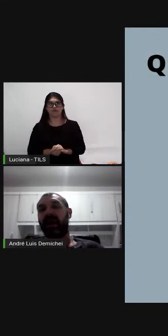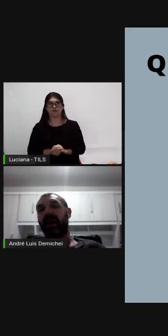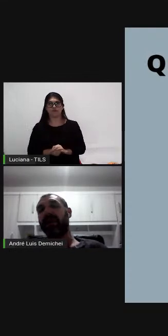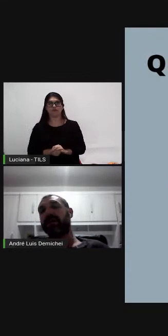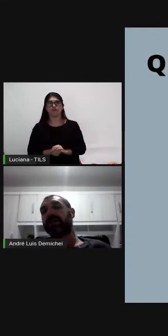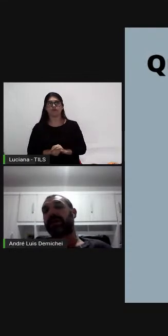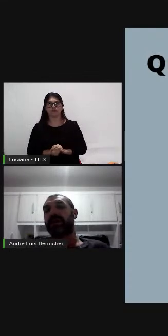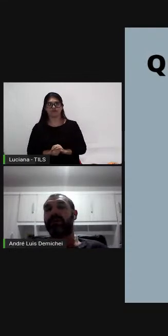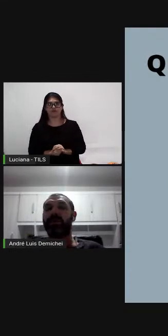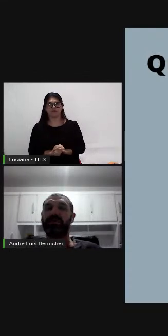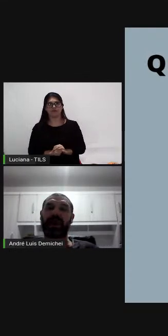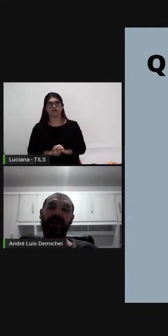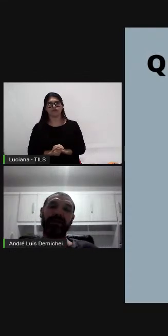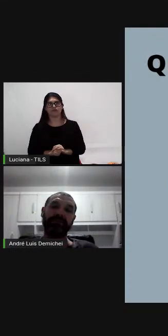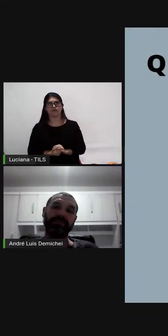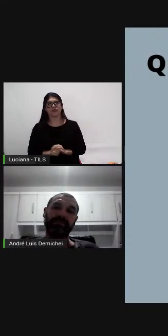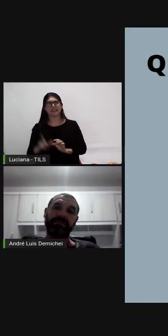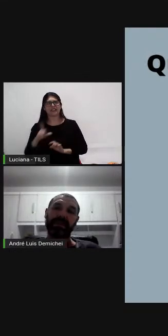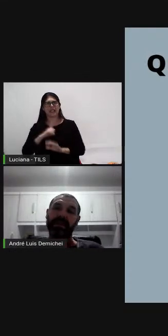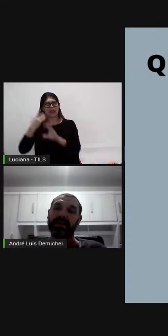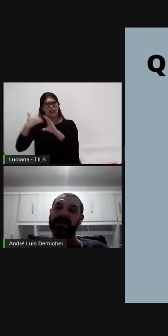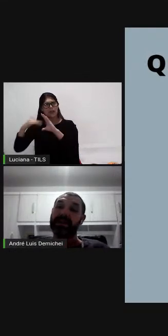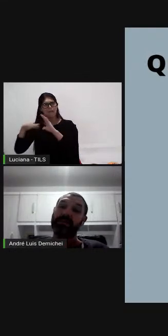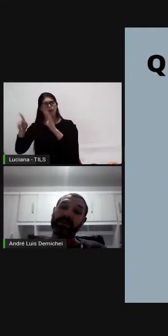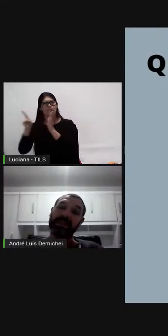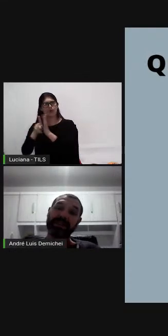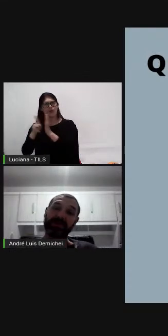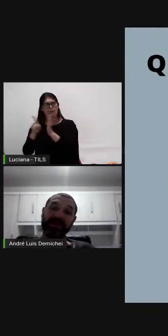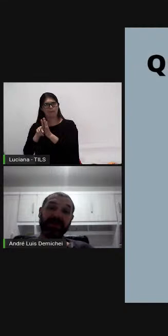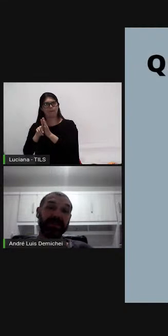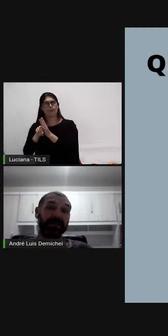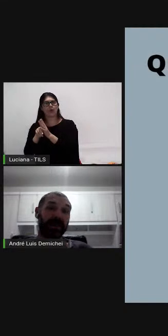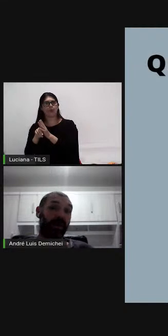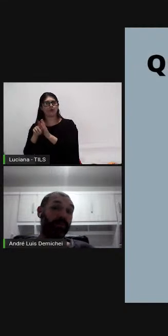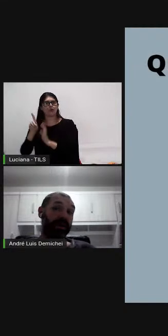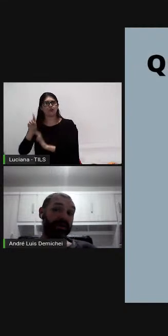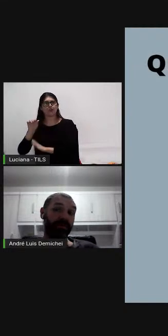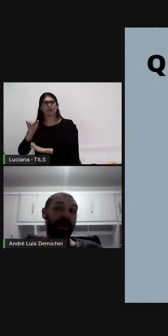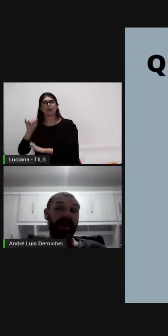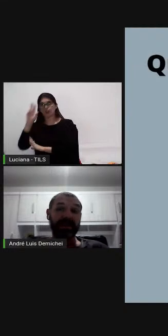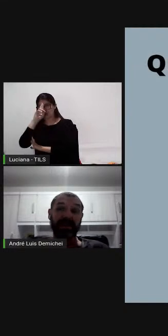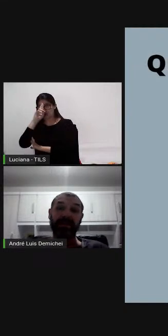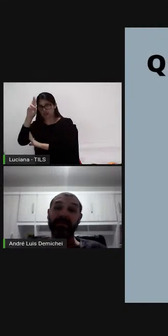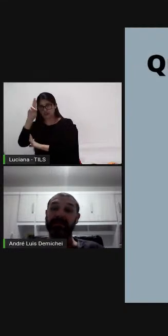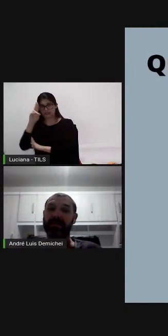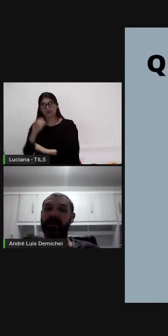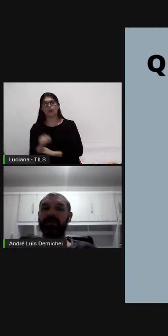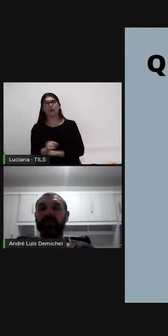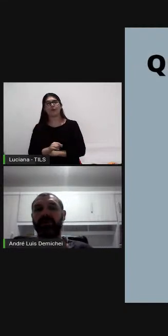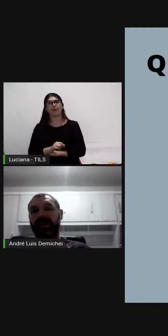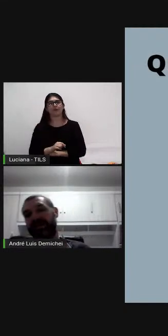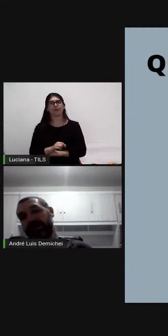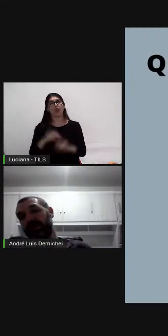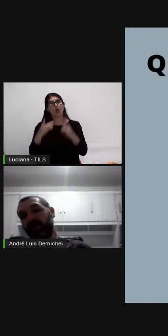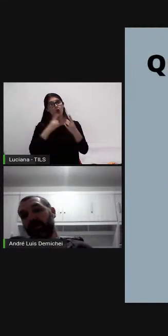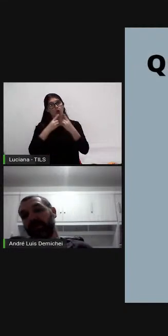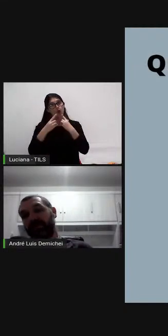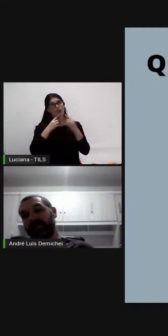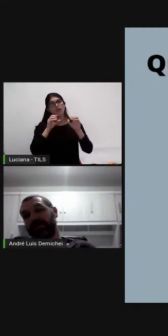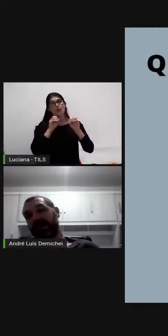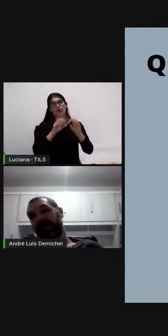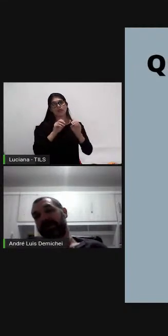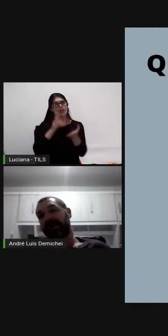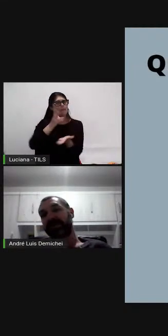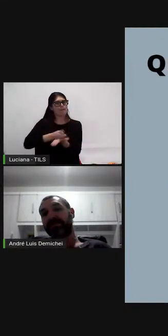direcão.ensino, tá? Arroba alvorada. Se a coordenação de ensino é o mesmo ATS aí, que é o número é